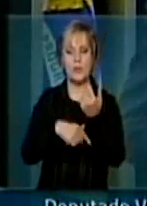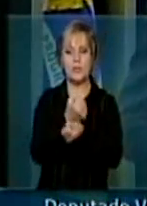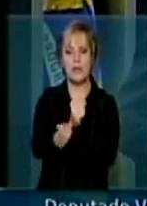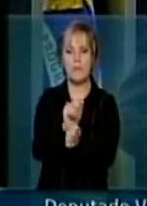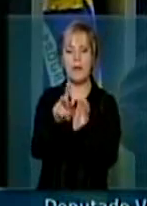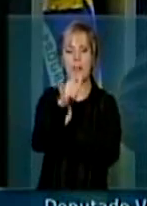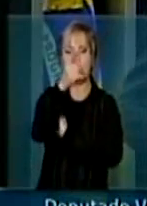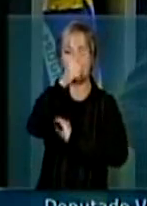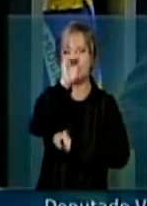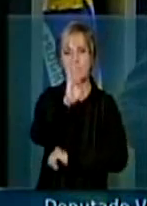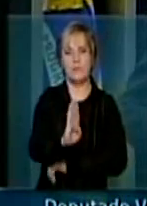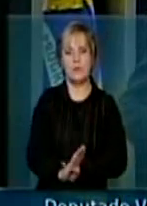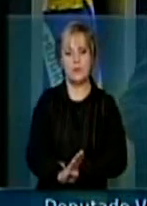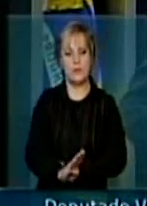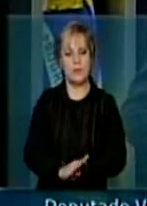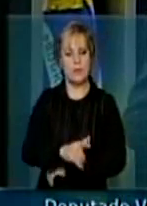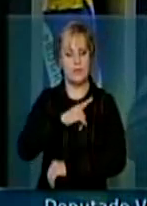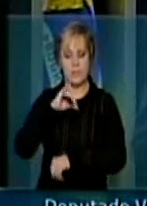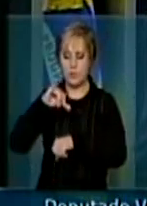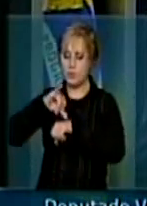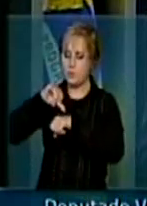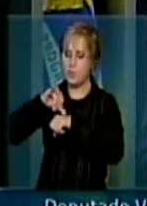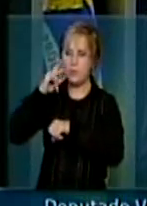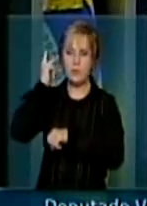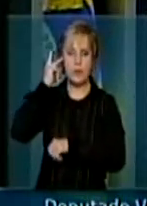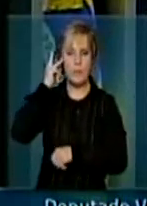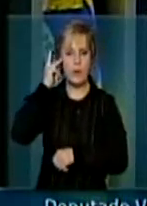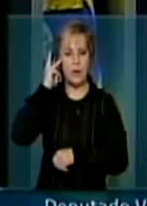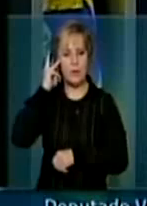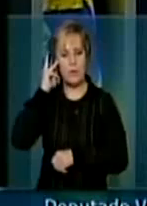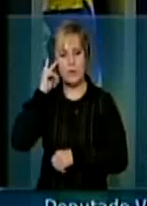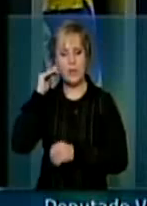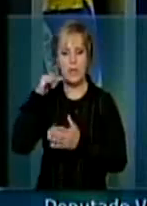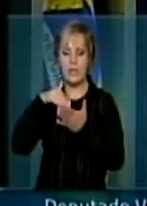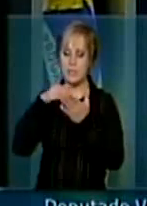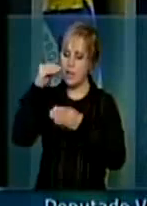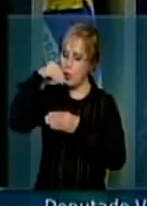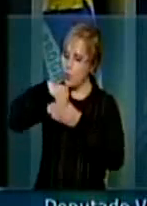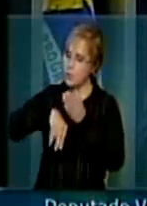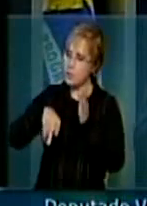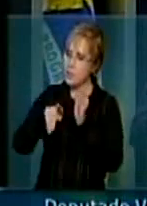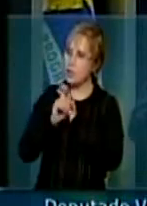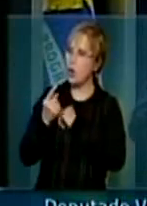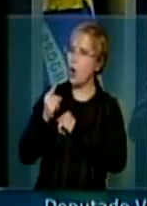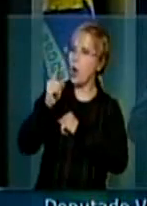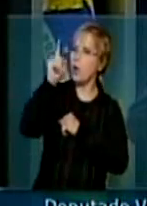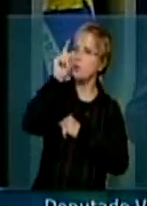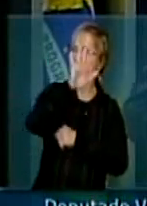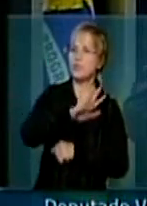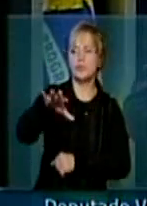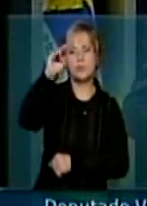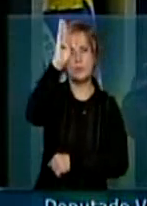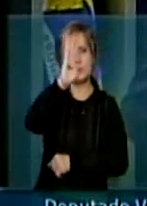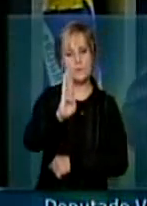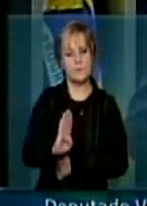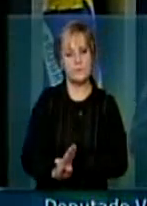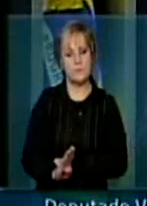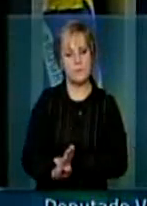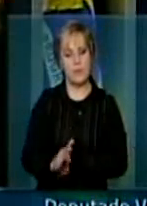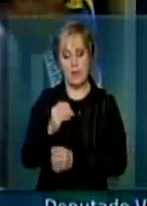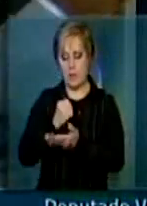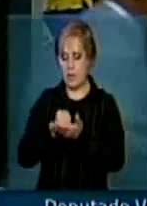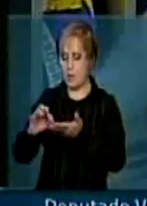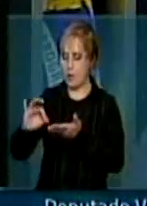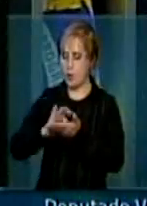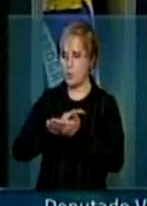Brasil, desde o centro de São Paulo aos interiores, aos rincões desse país. A contratação,